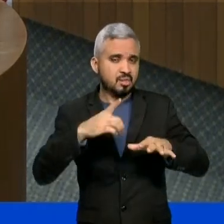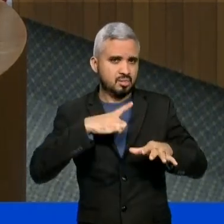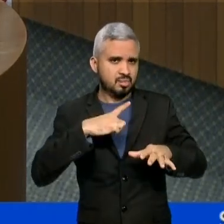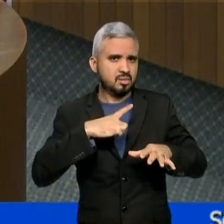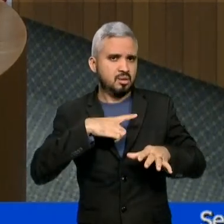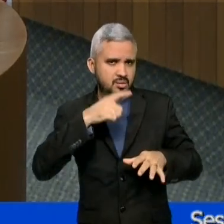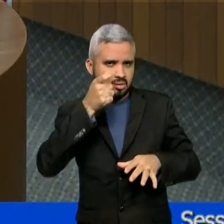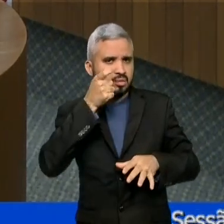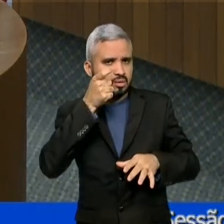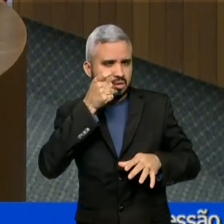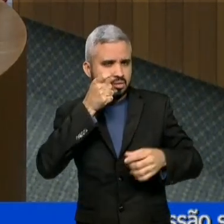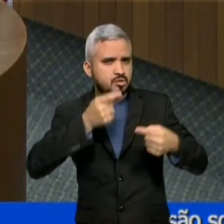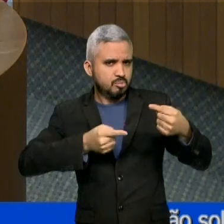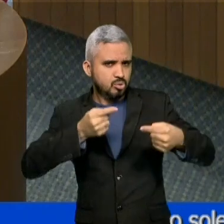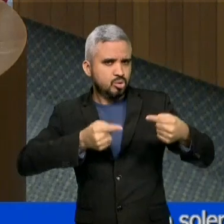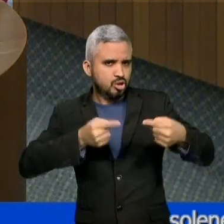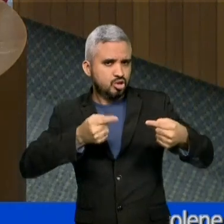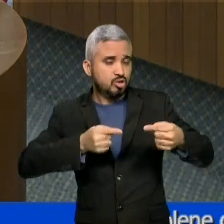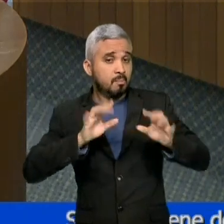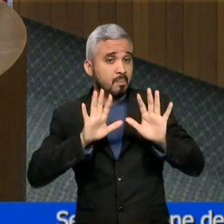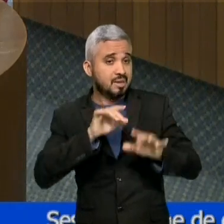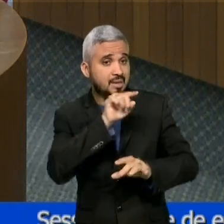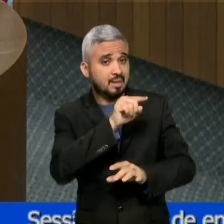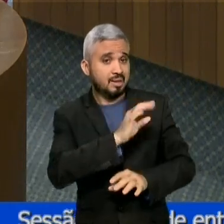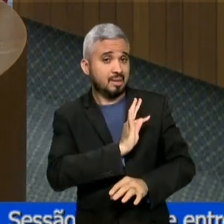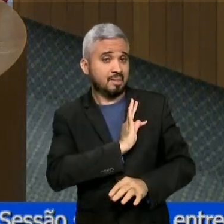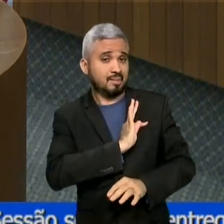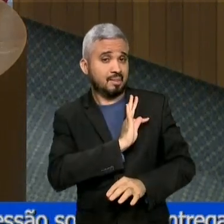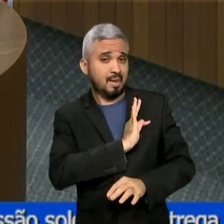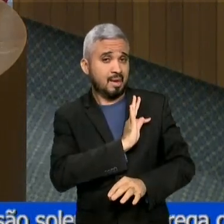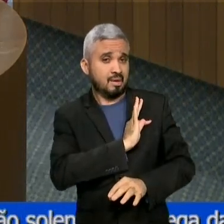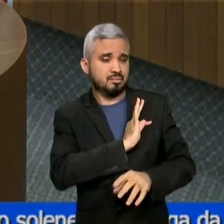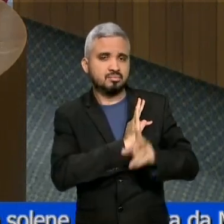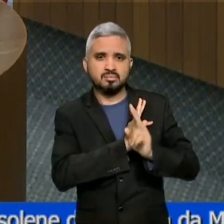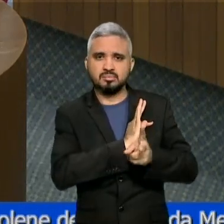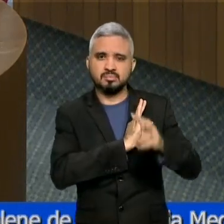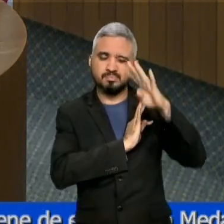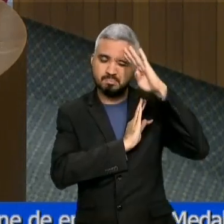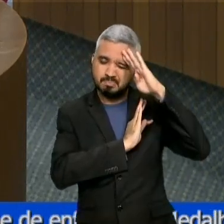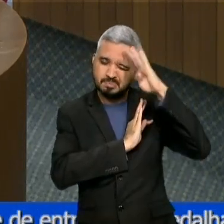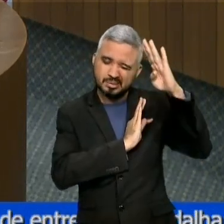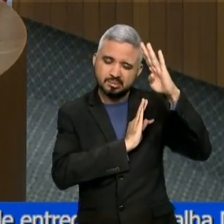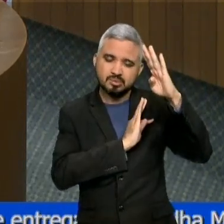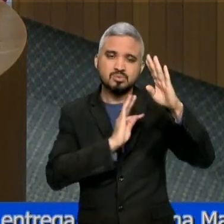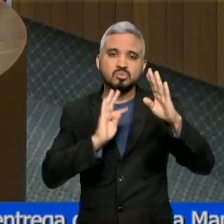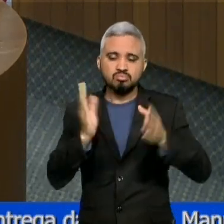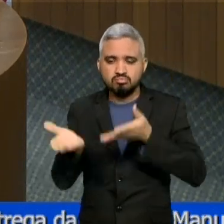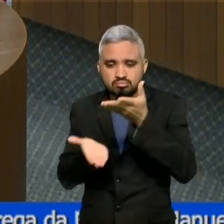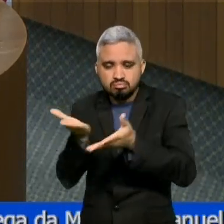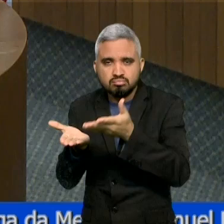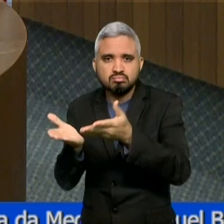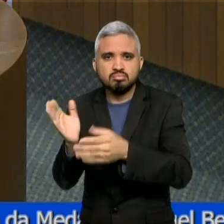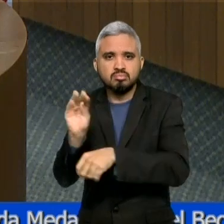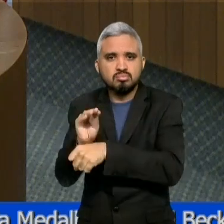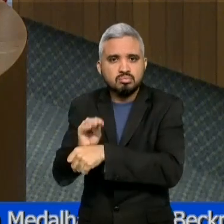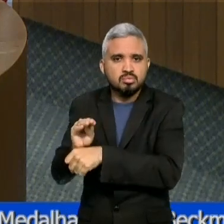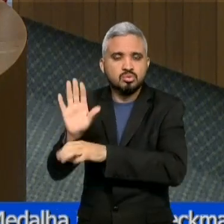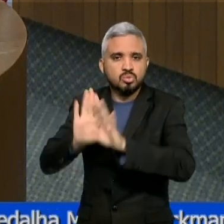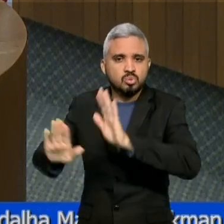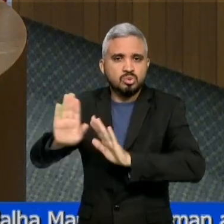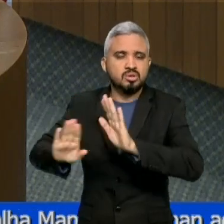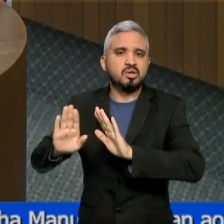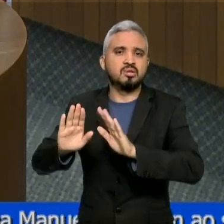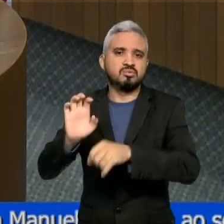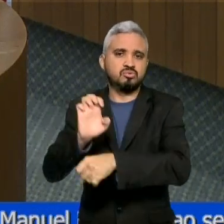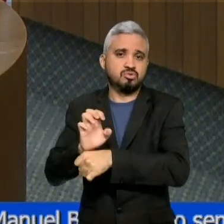um técnico que sempre priorizou o melhor para o Estado. E isso é por isso é que ele tem hoje a